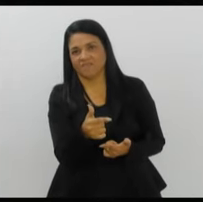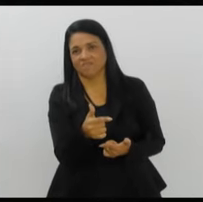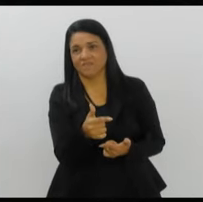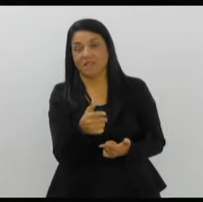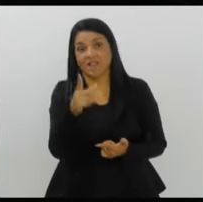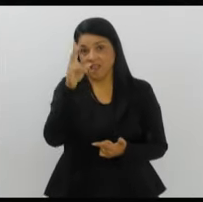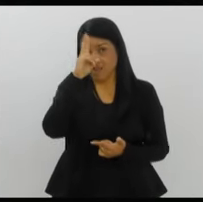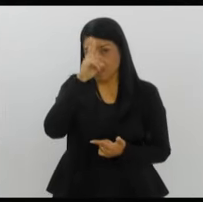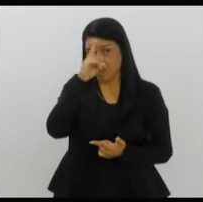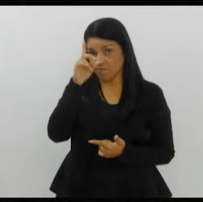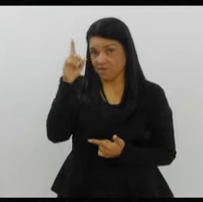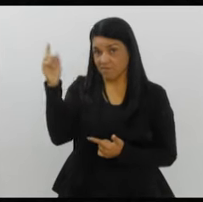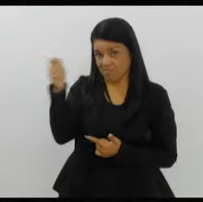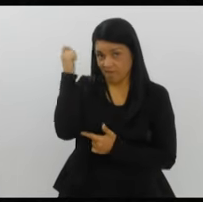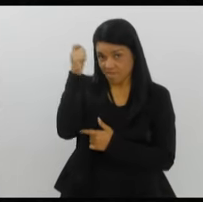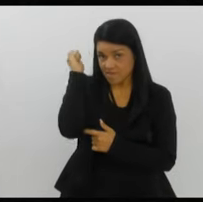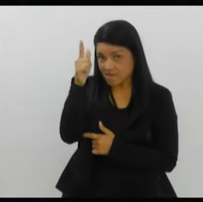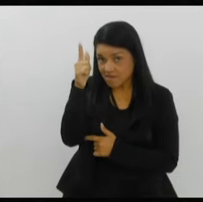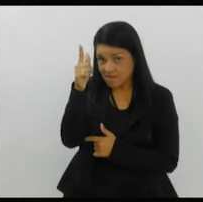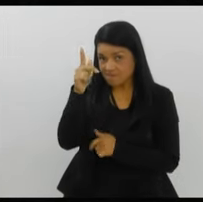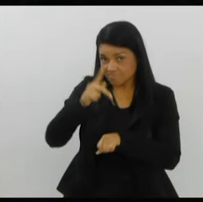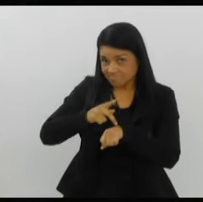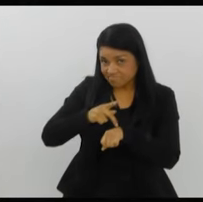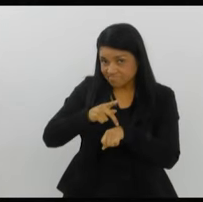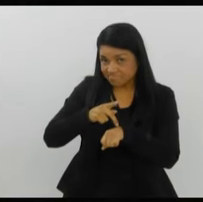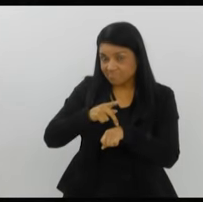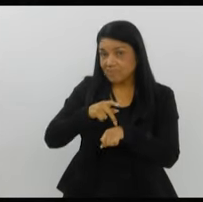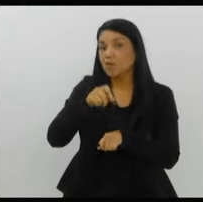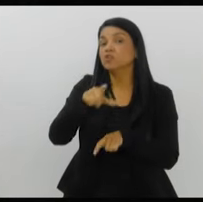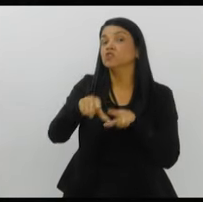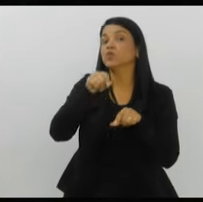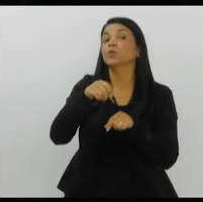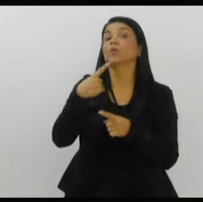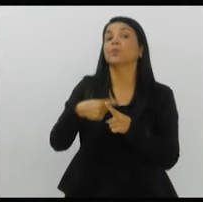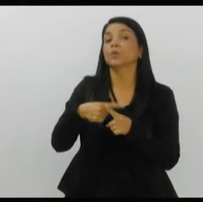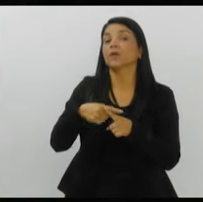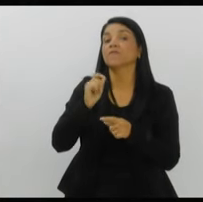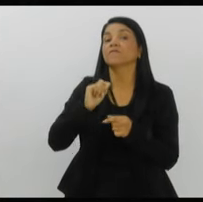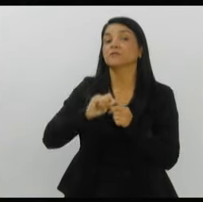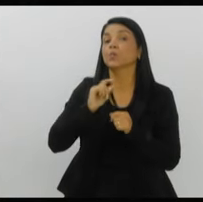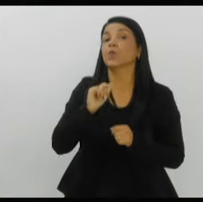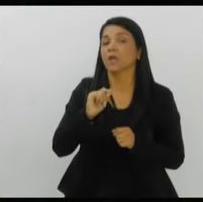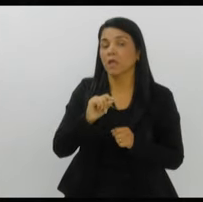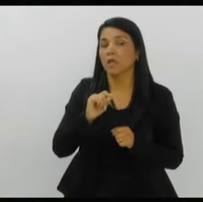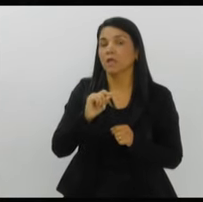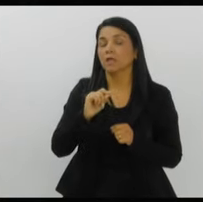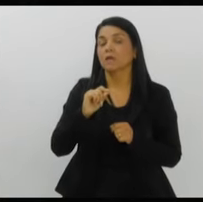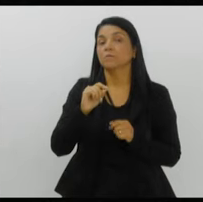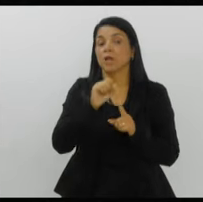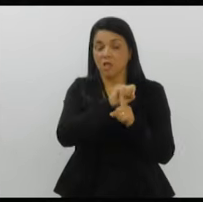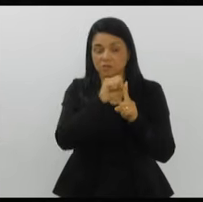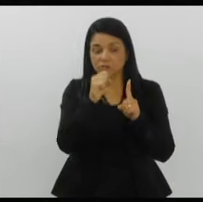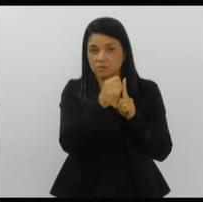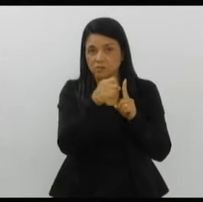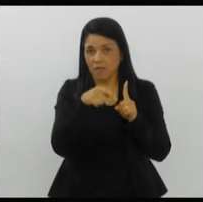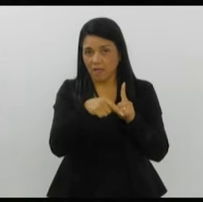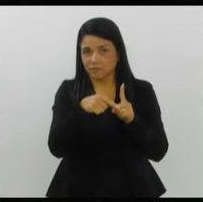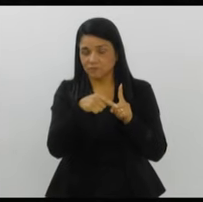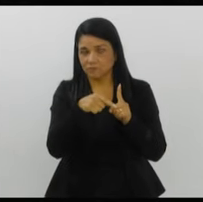Davi escolhido por quê, para fazer o quê. Então, graças a Deus, porque a sociedade bem do Morro do